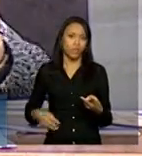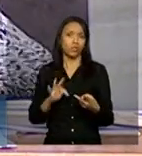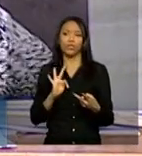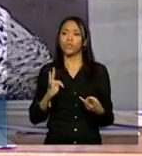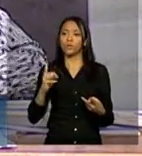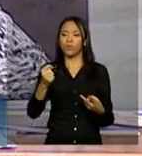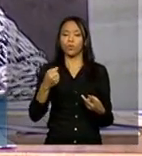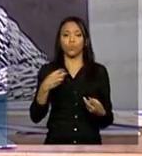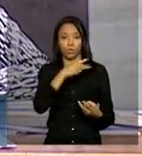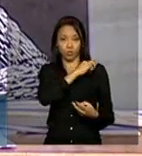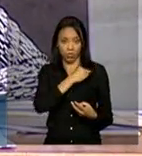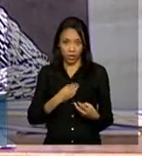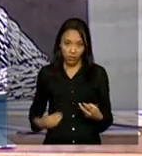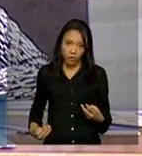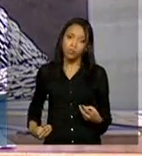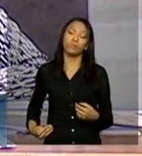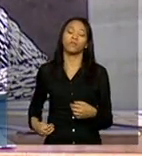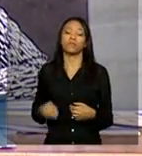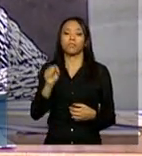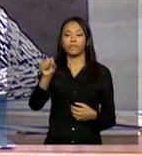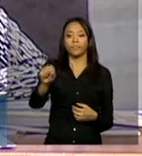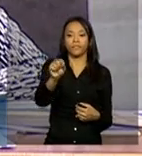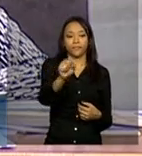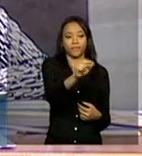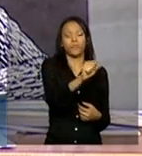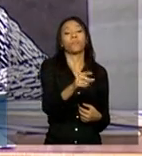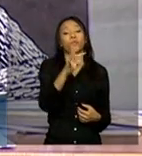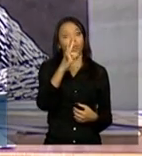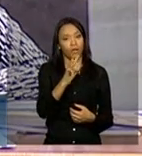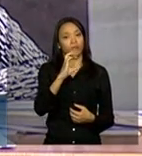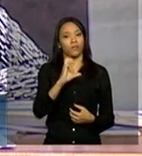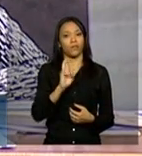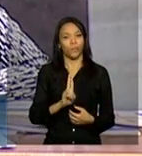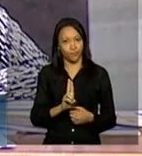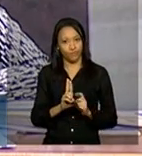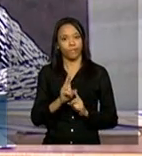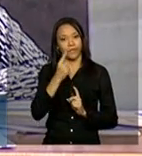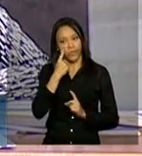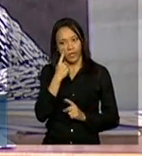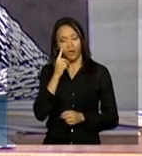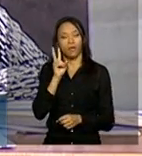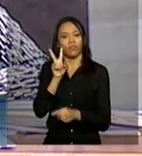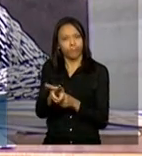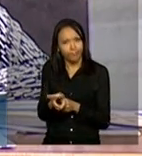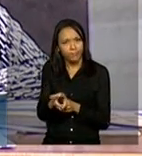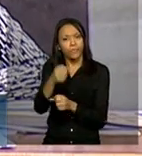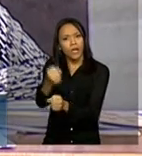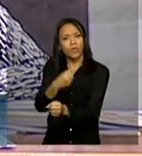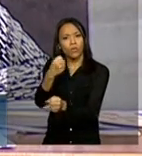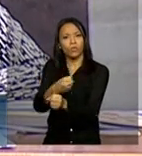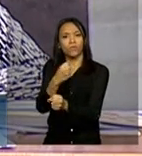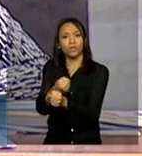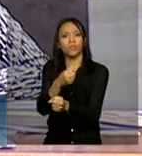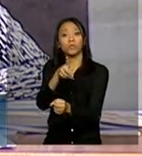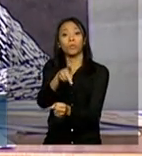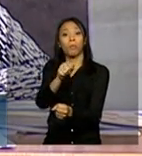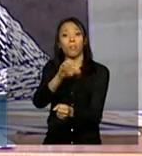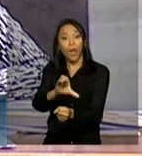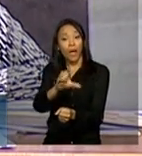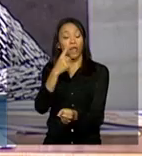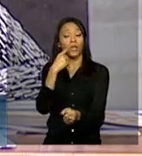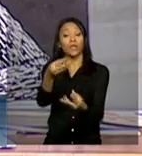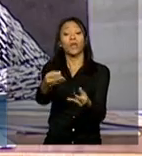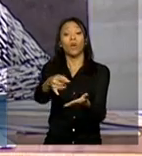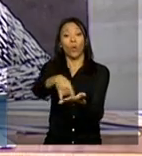os ministros aqui, o TCU acompanha as obras do PAC, analisa os